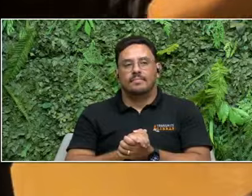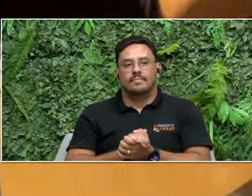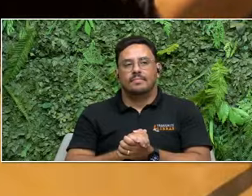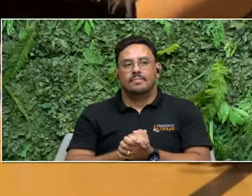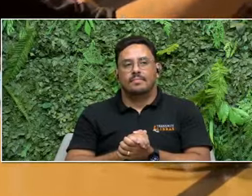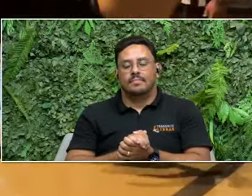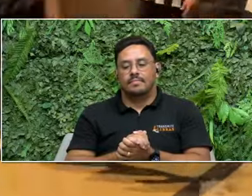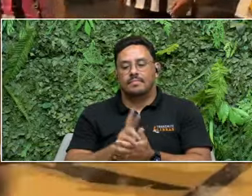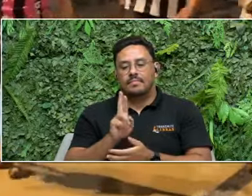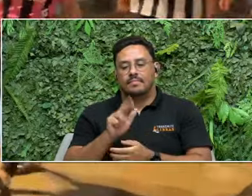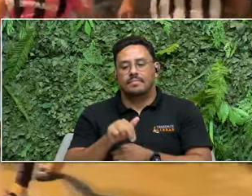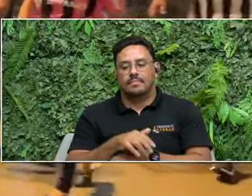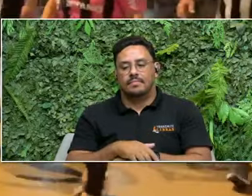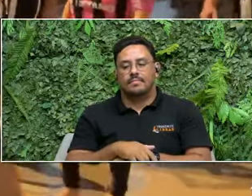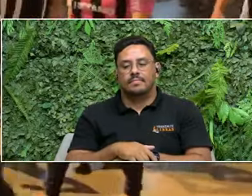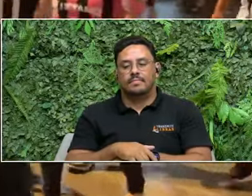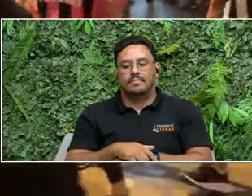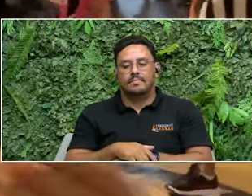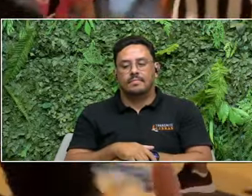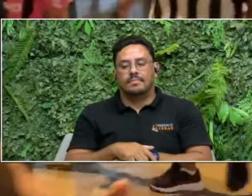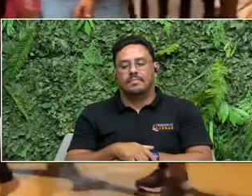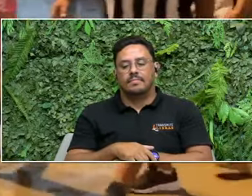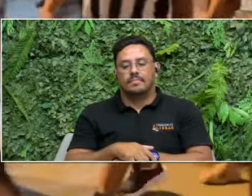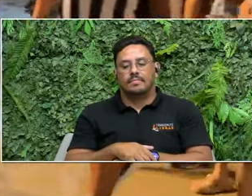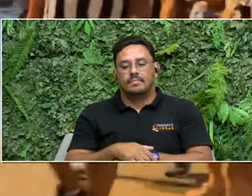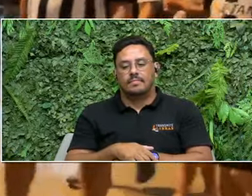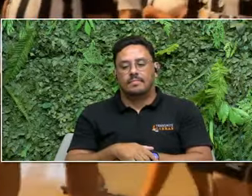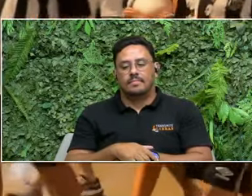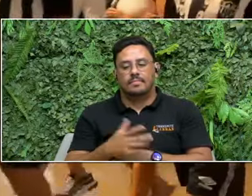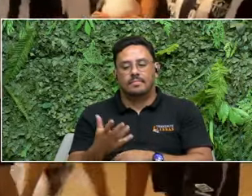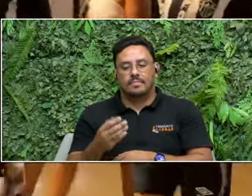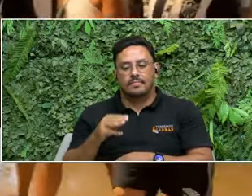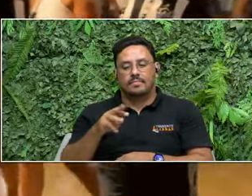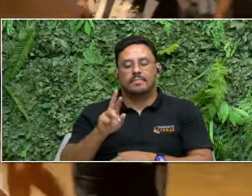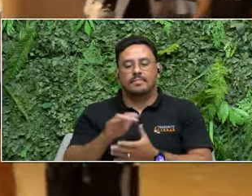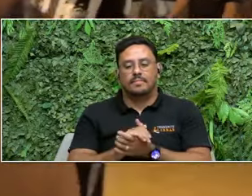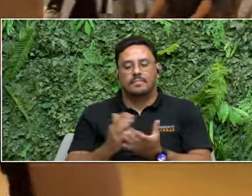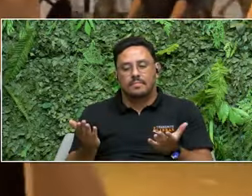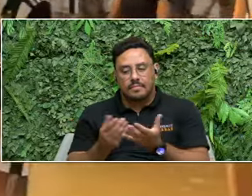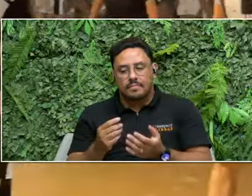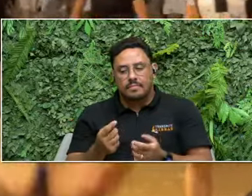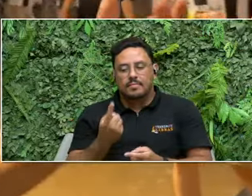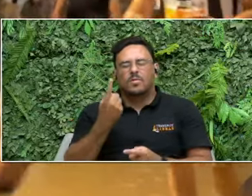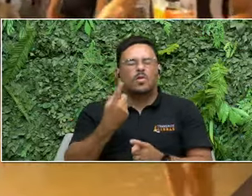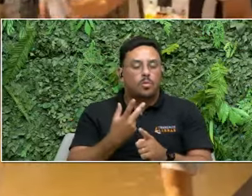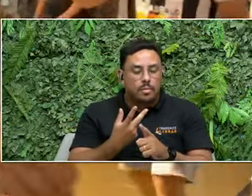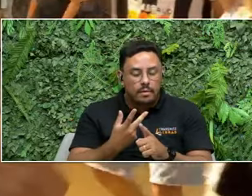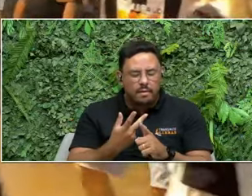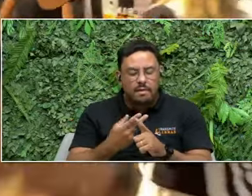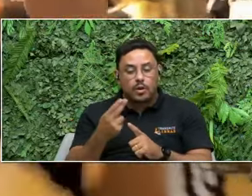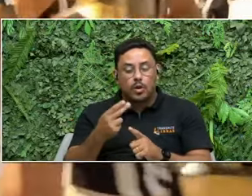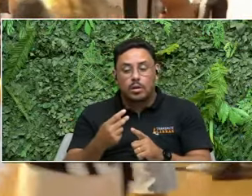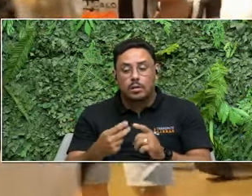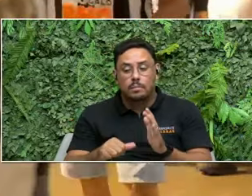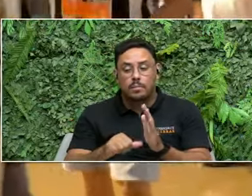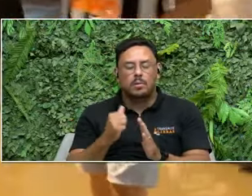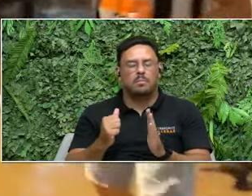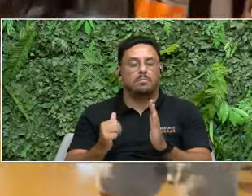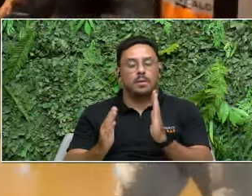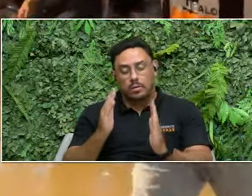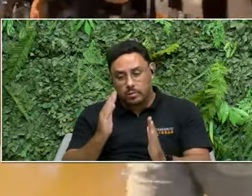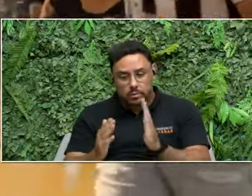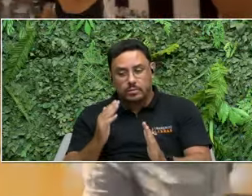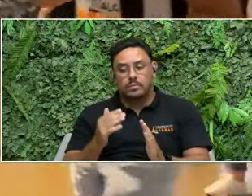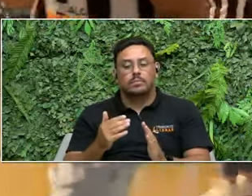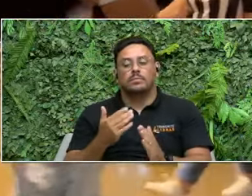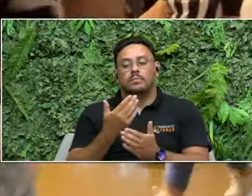ramal Rubens R mas é claro que o clima não tá bom uma vitória de 2 a 0 no primeiro tempo e o galão